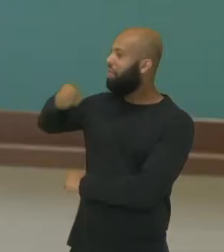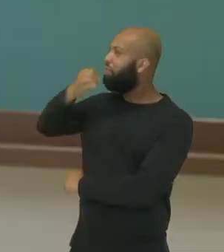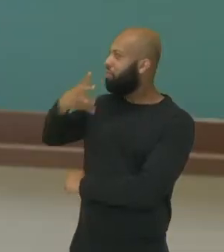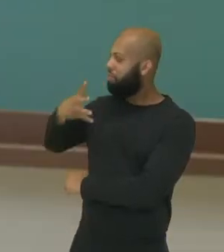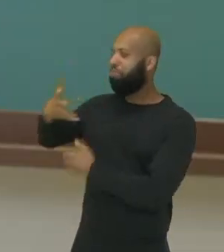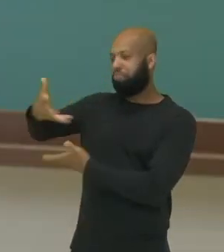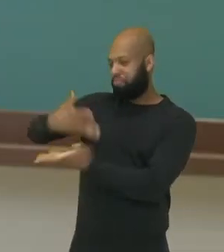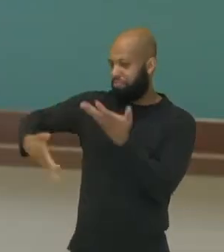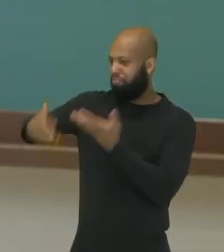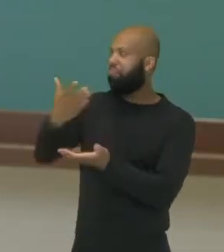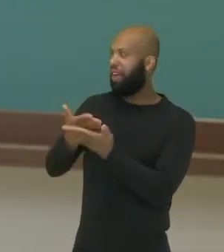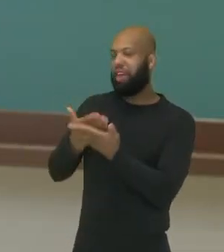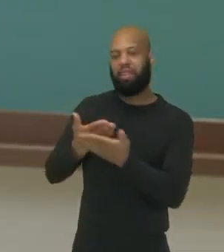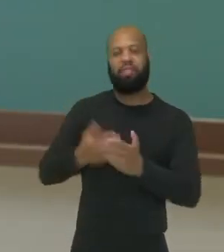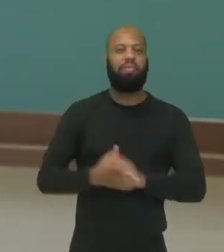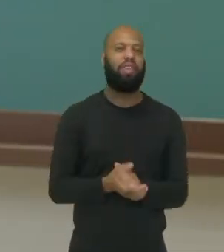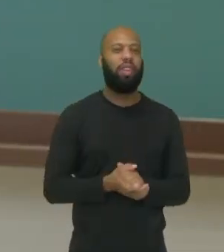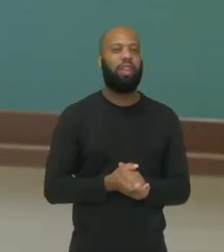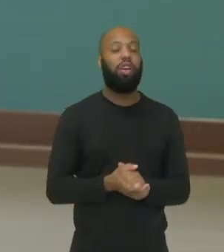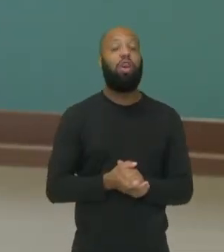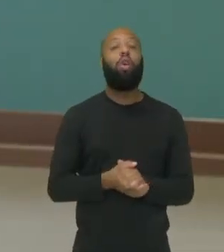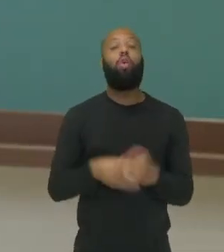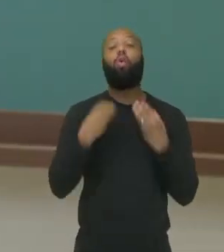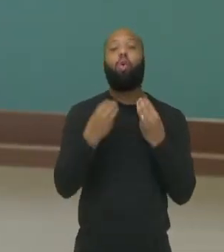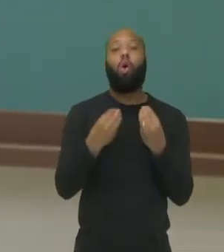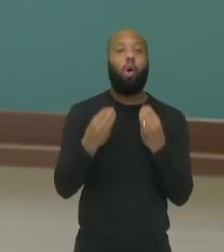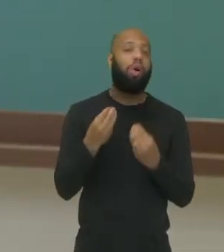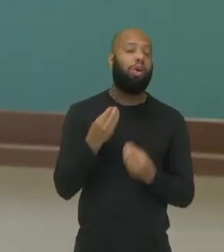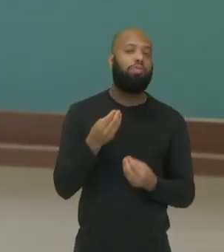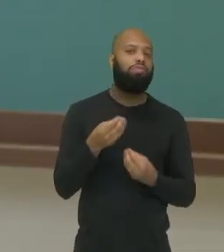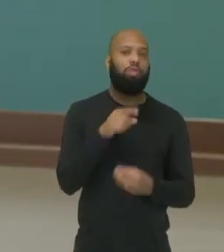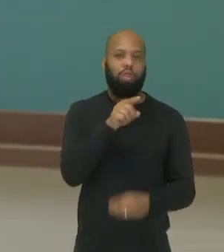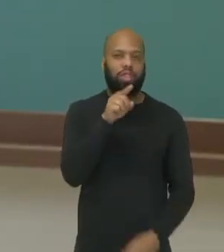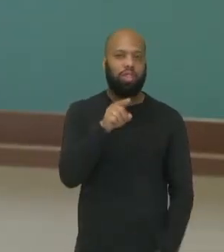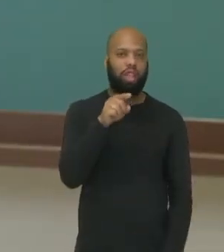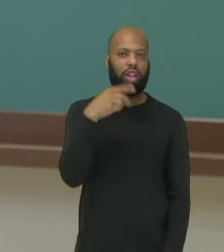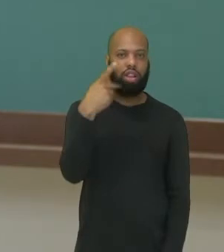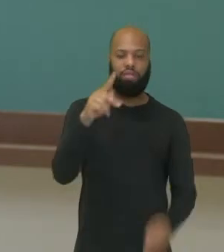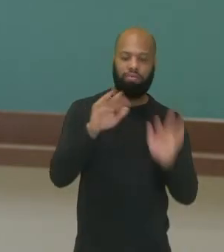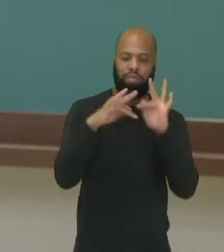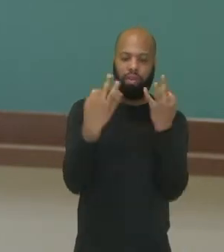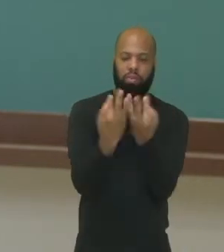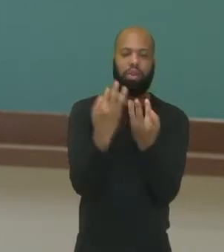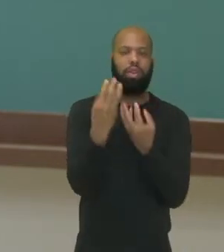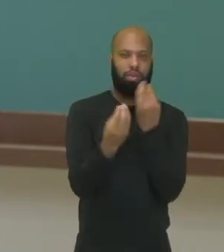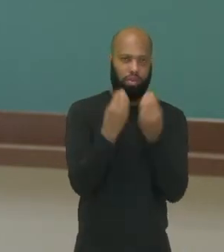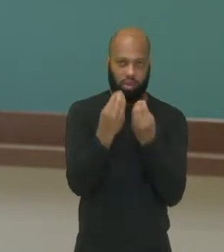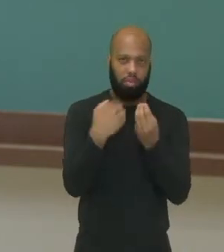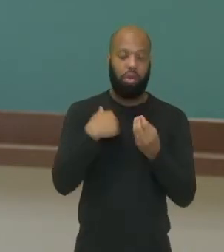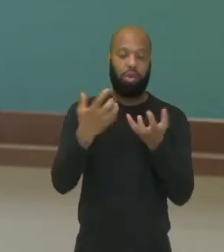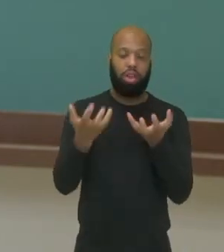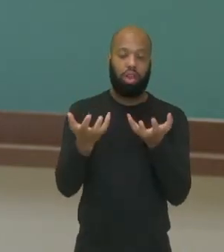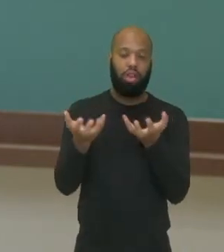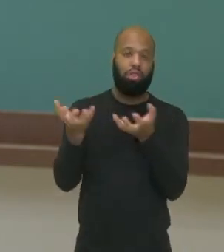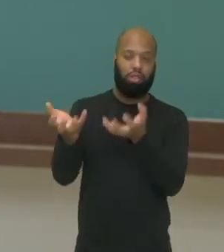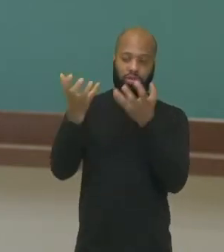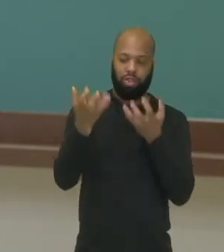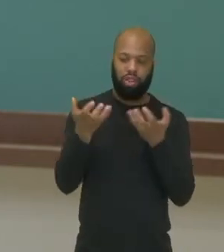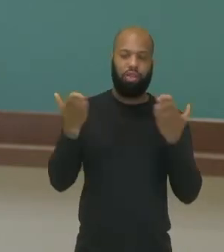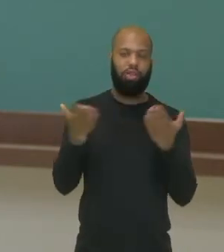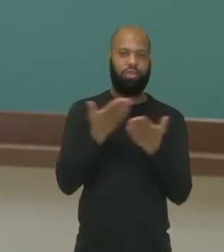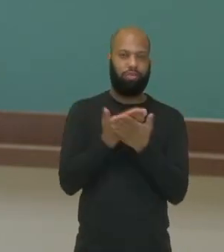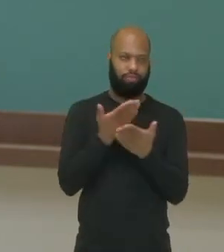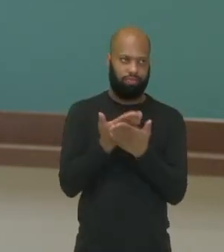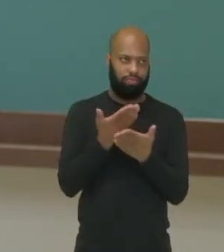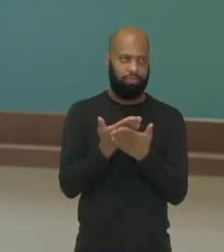Como que você está, querido aluno? Espero que esteja tudo bem com você, com a sua família. Quero convidá-lo para a nossa aula de